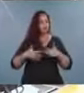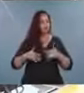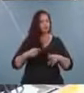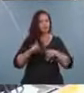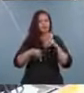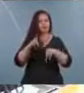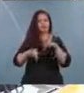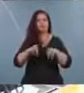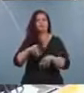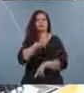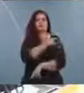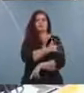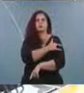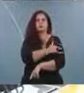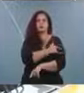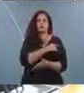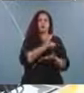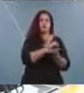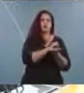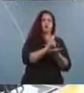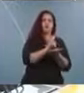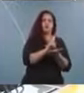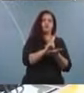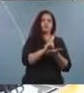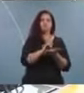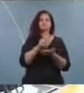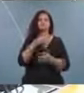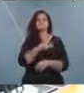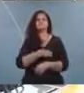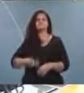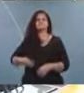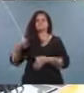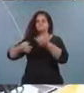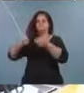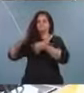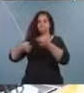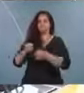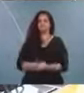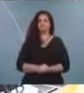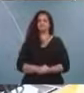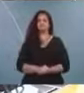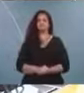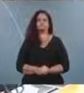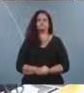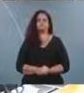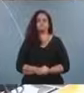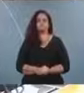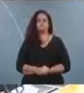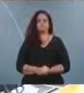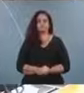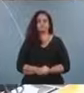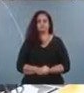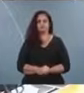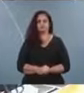o segundo ofício que o general Girão também dirige ao ministro da Justiça é reiterando o teor